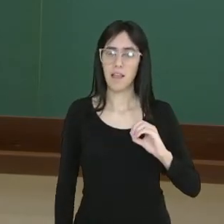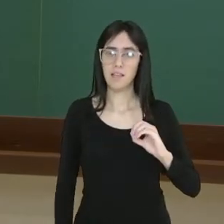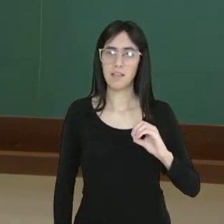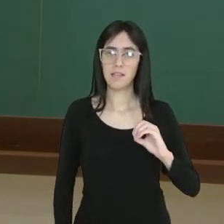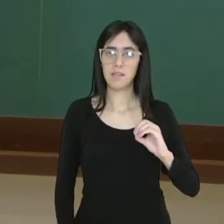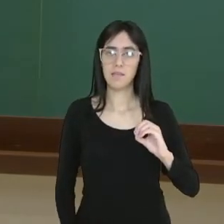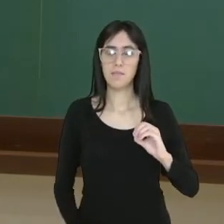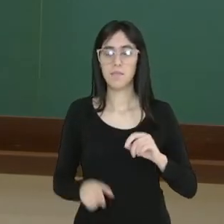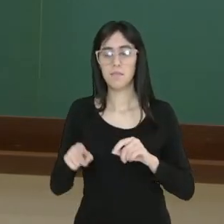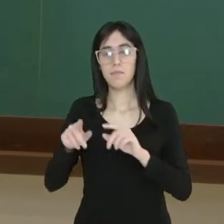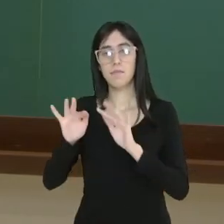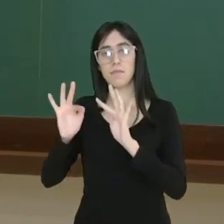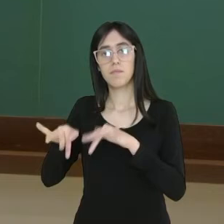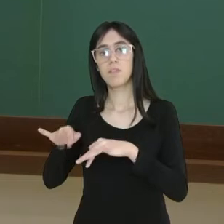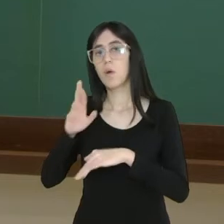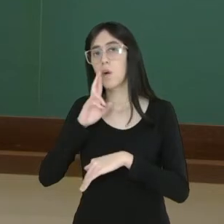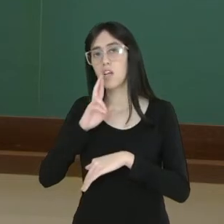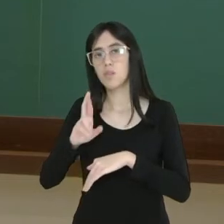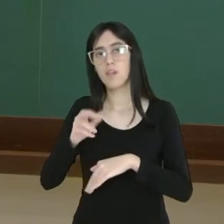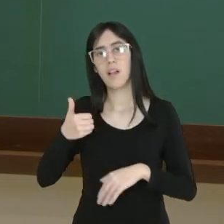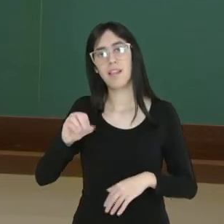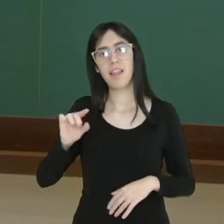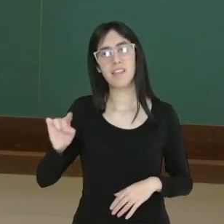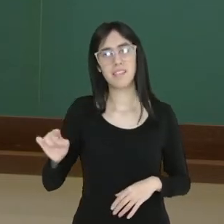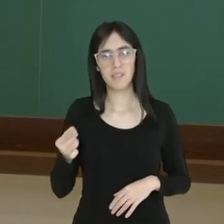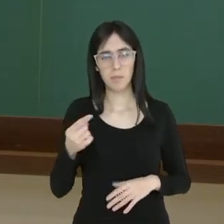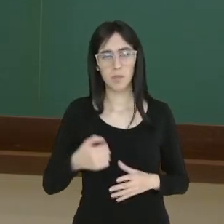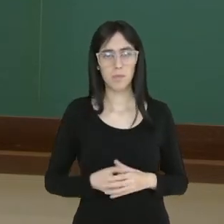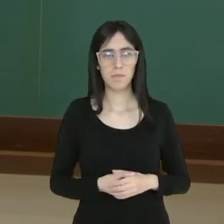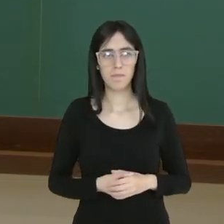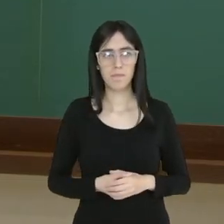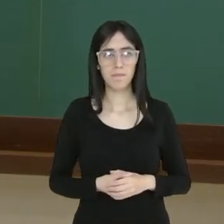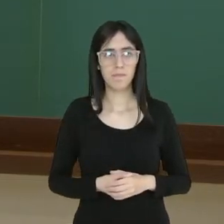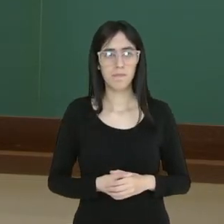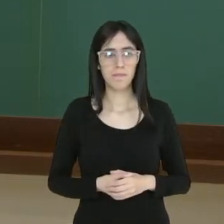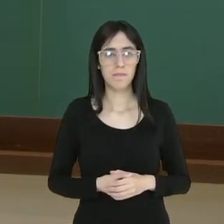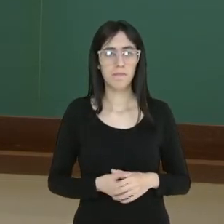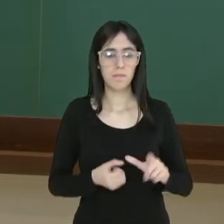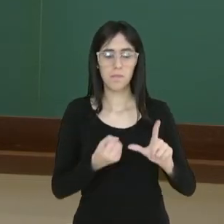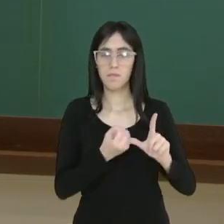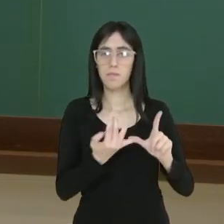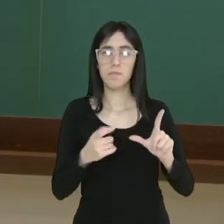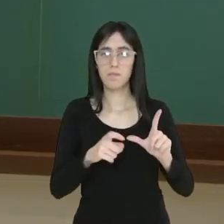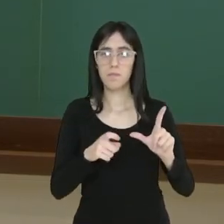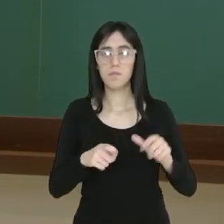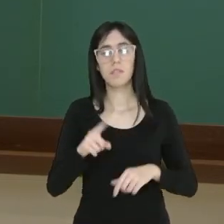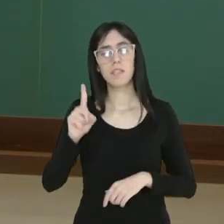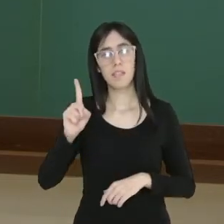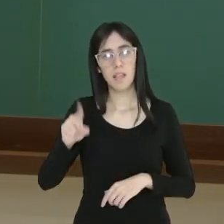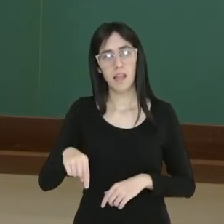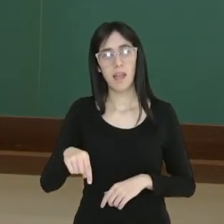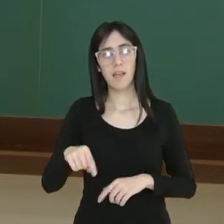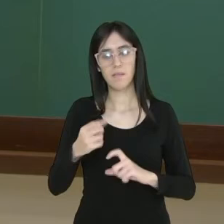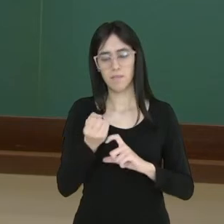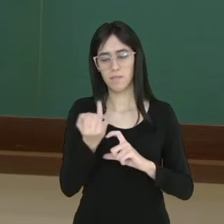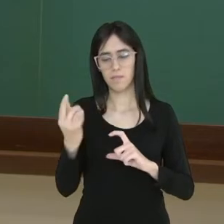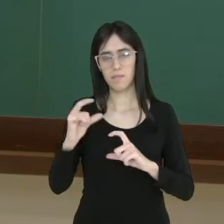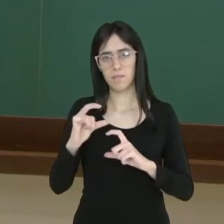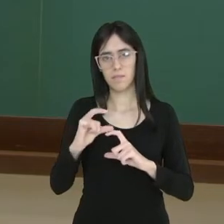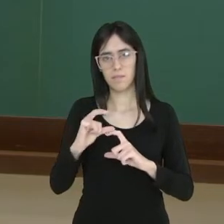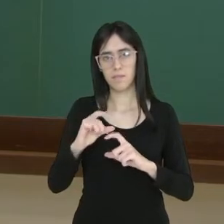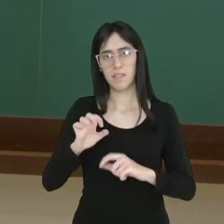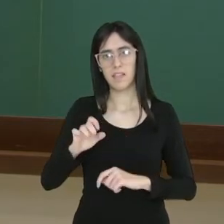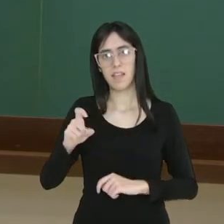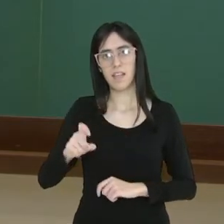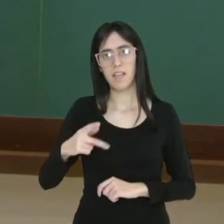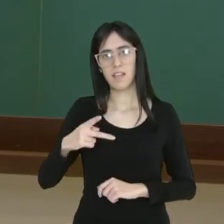é o resultado, né? 10.000, e o valor do logaritmo é o expoente ao qual a minha base foi elevada.